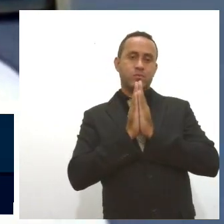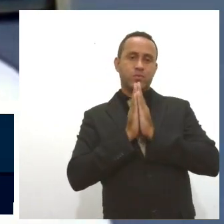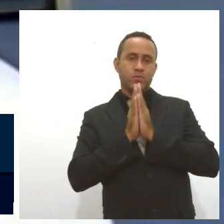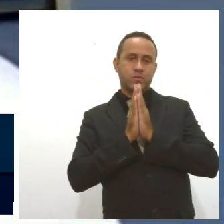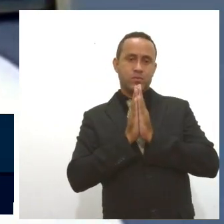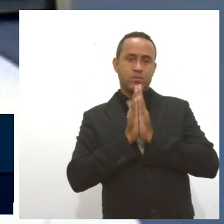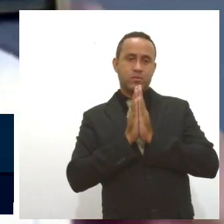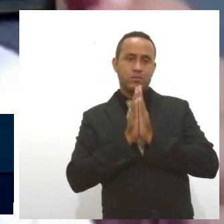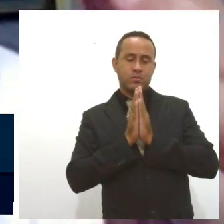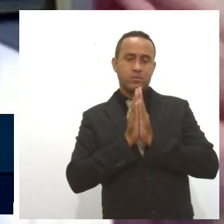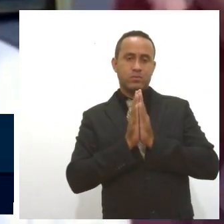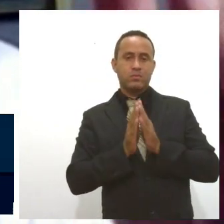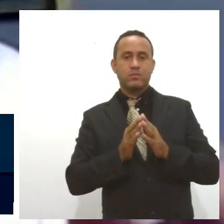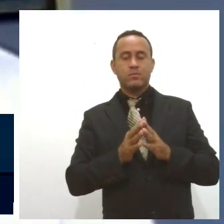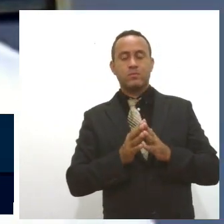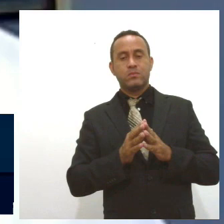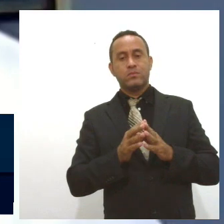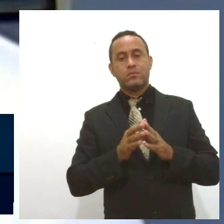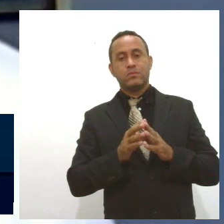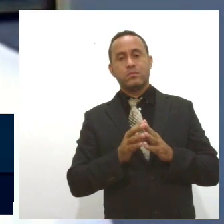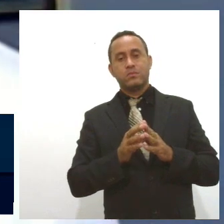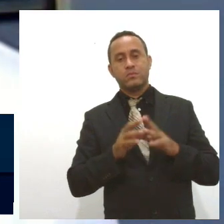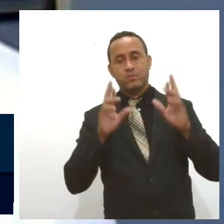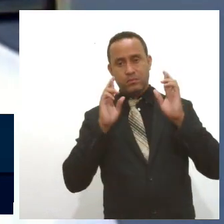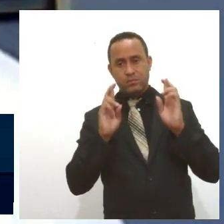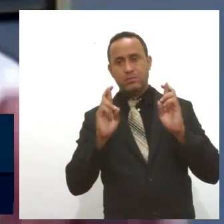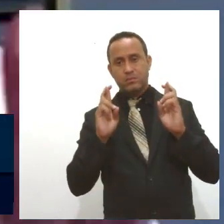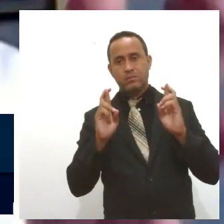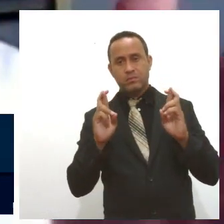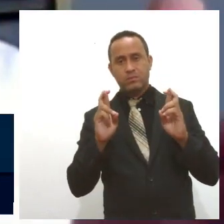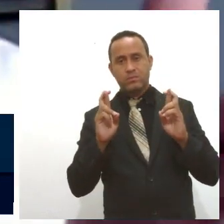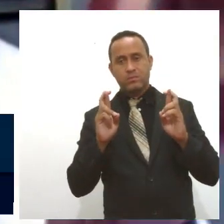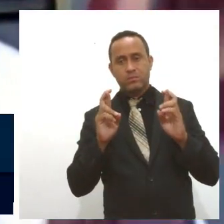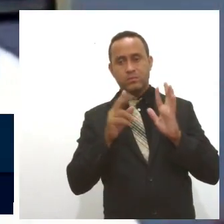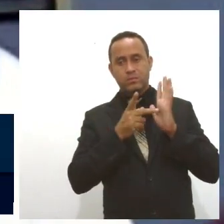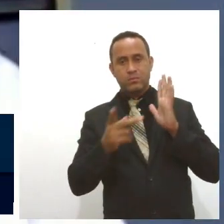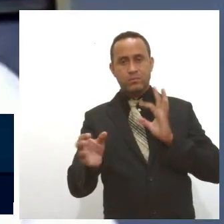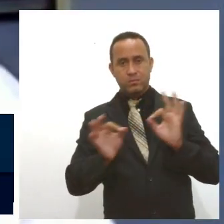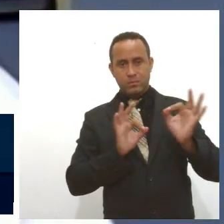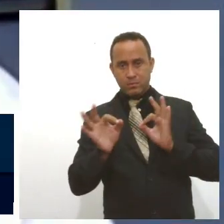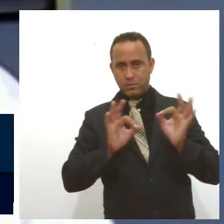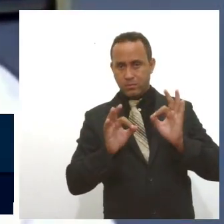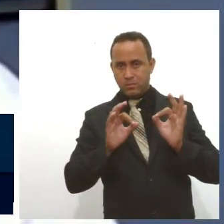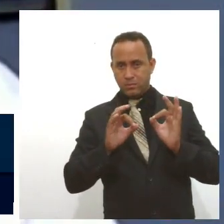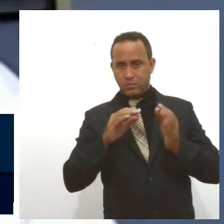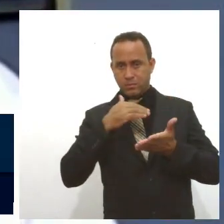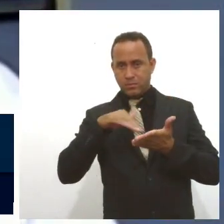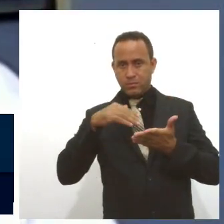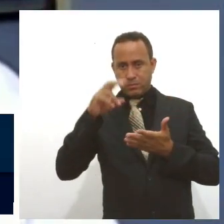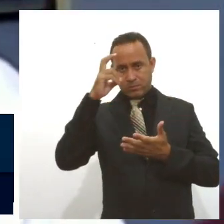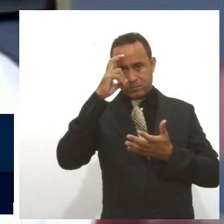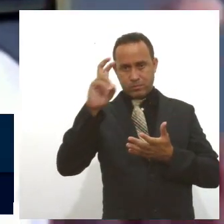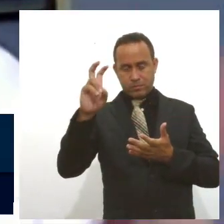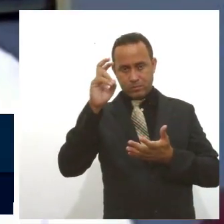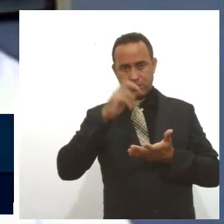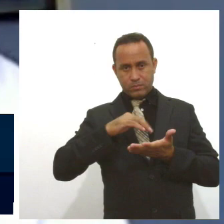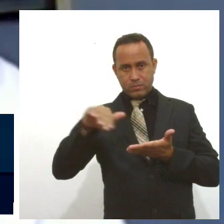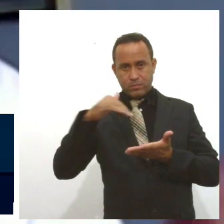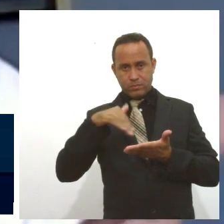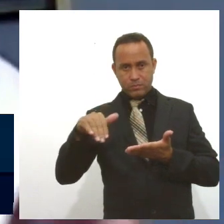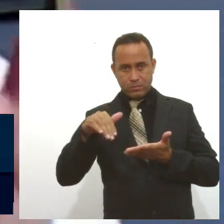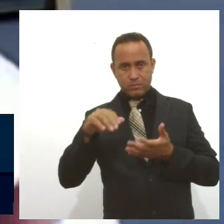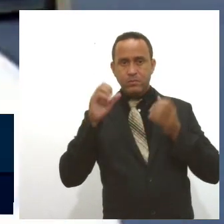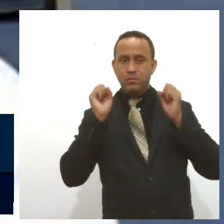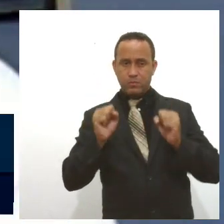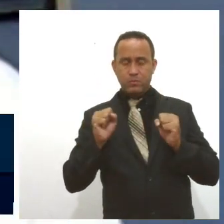que surta efeito, espero que o planejamento feito pela própria Secretaria de Cultura do município possa